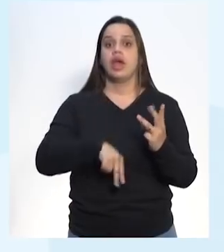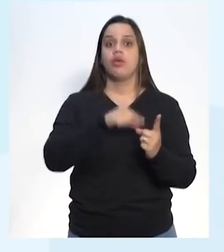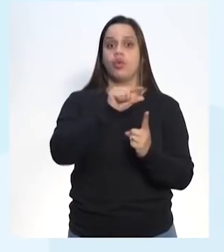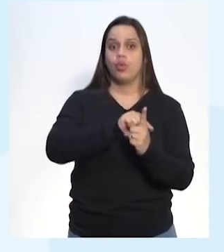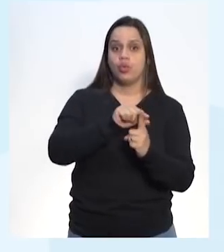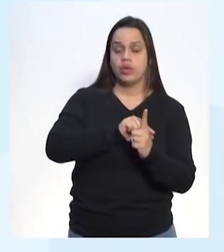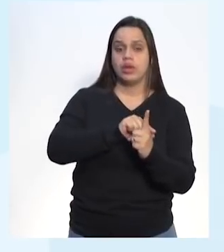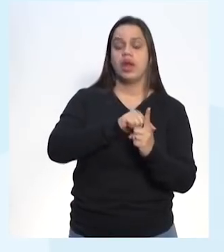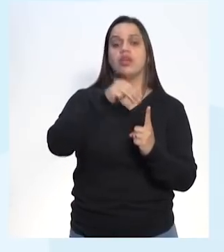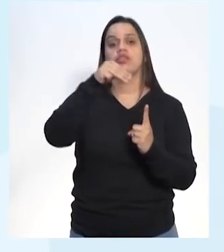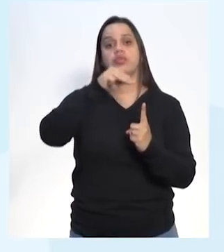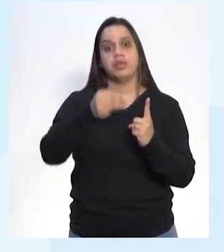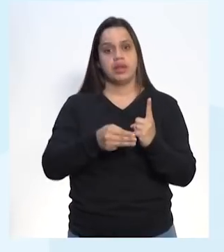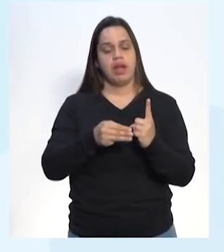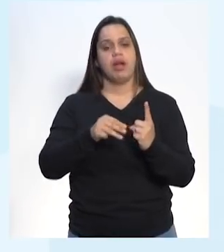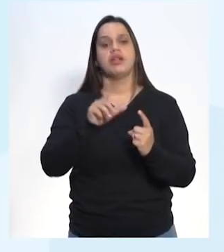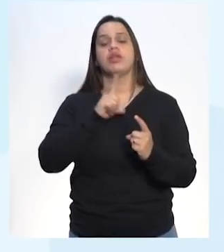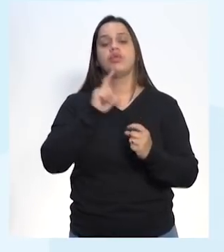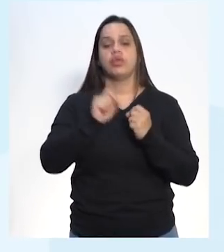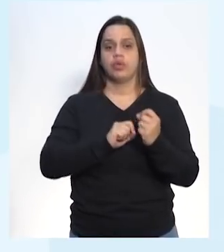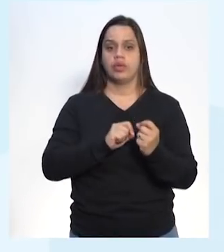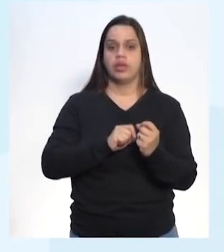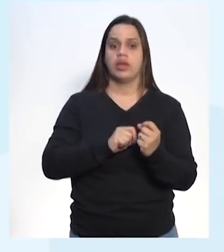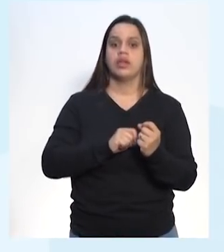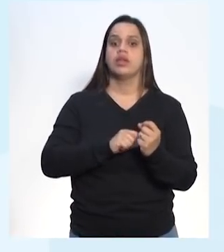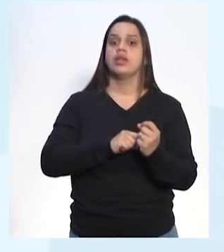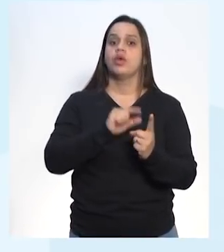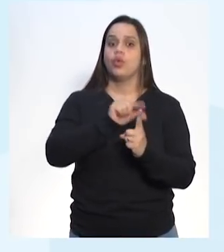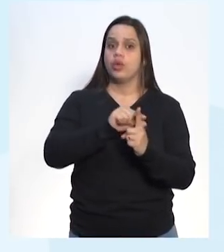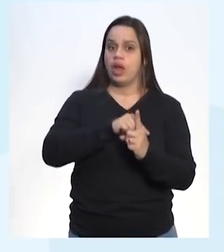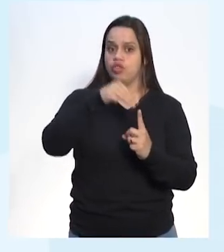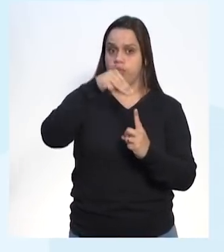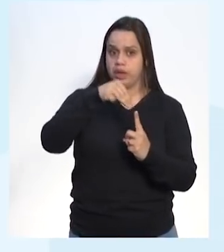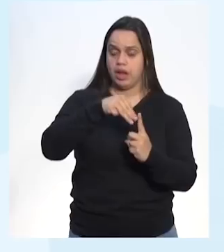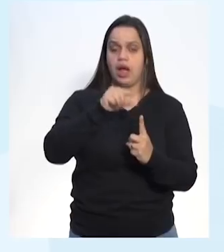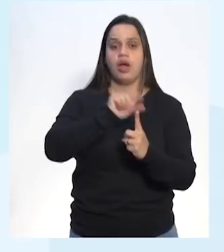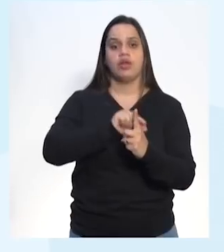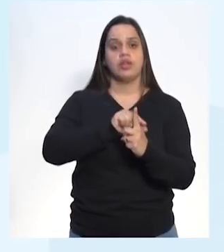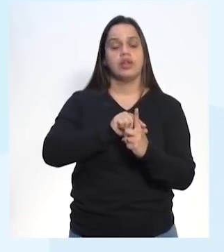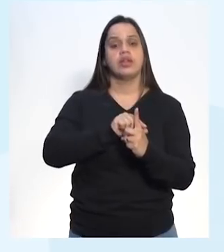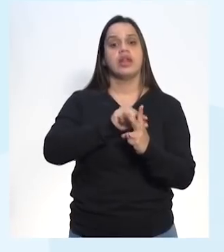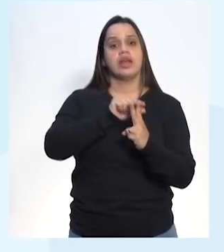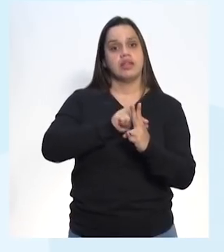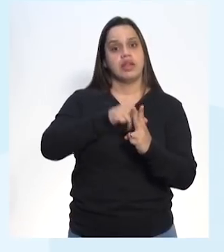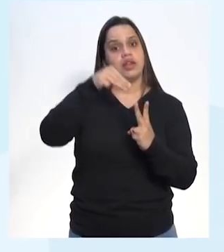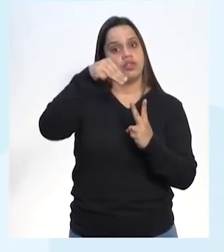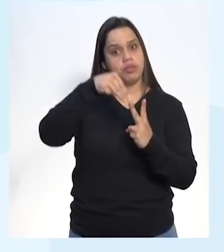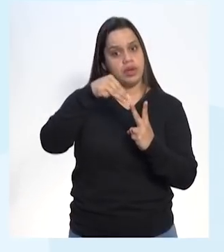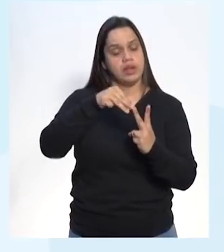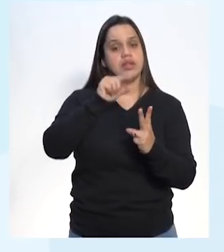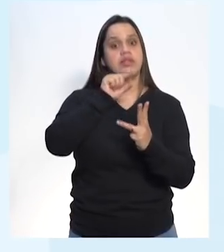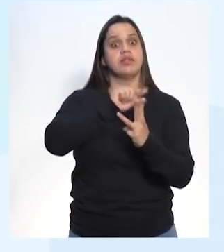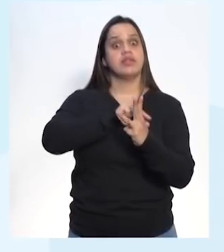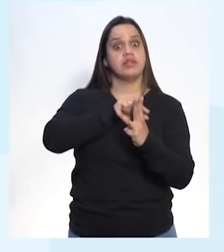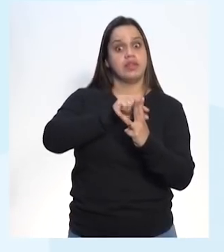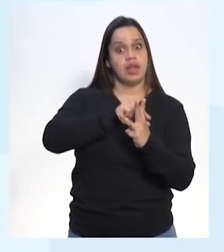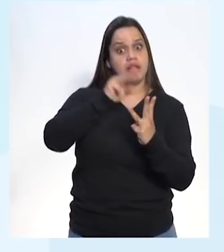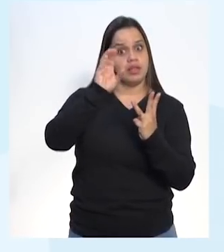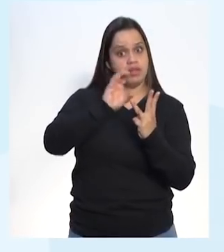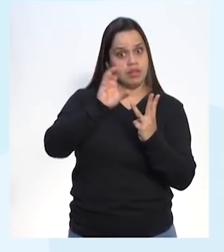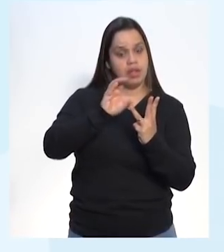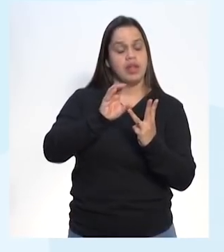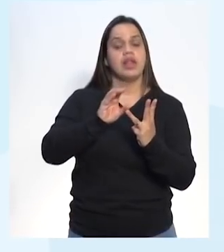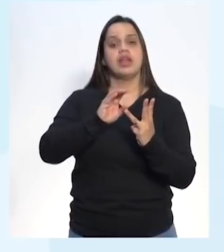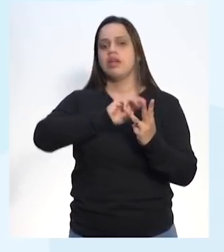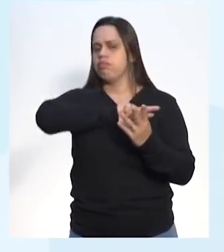no caso ali, seria de milhar, Isso. né? Então, nós temos unidade de milhar, dezena de milhar, centena de milhar e assim